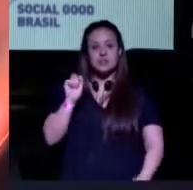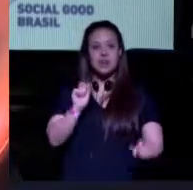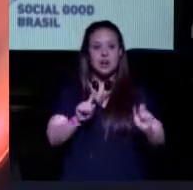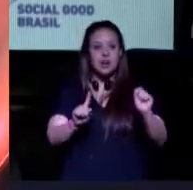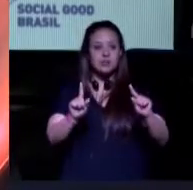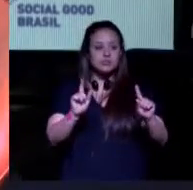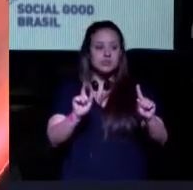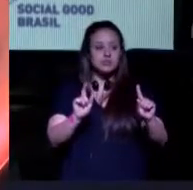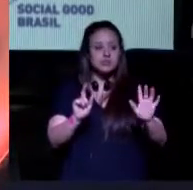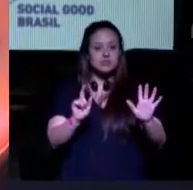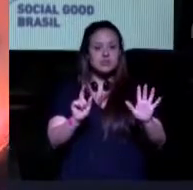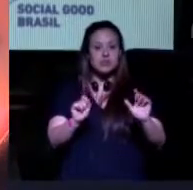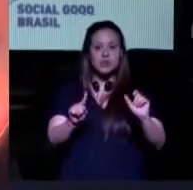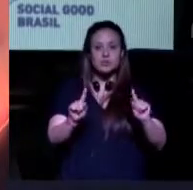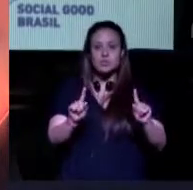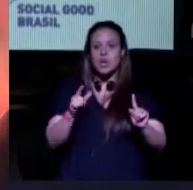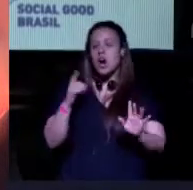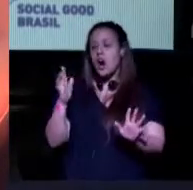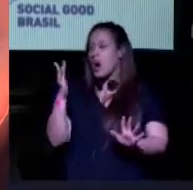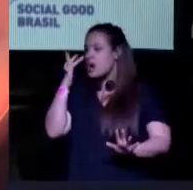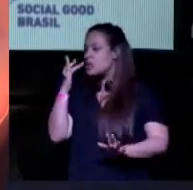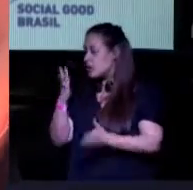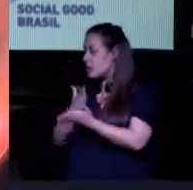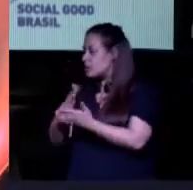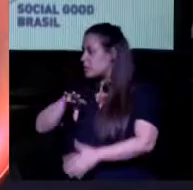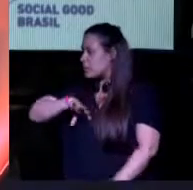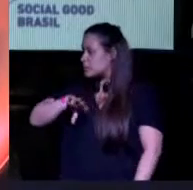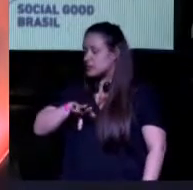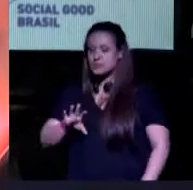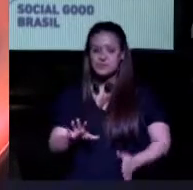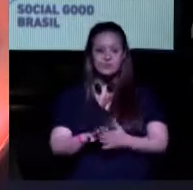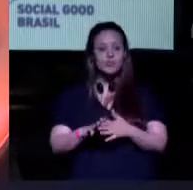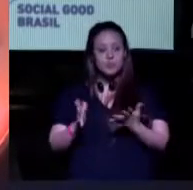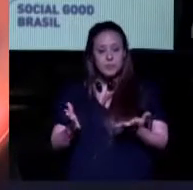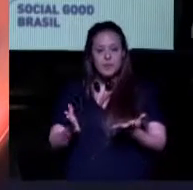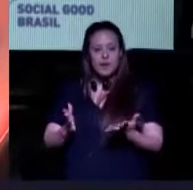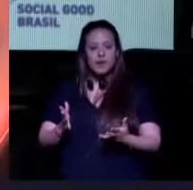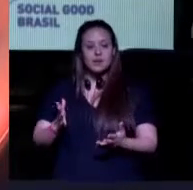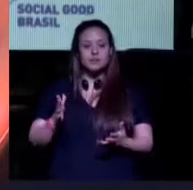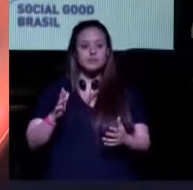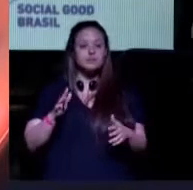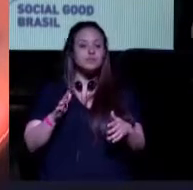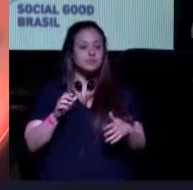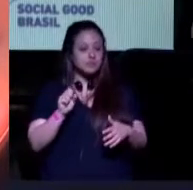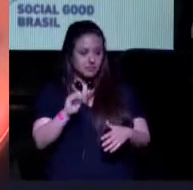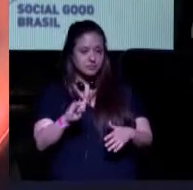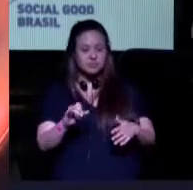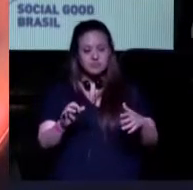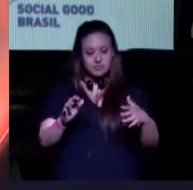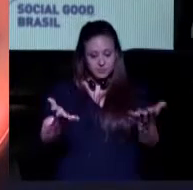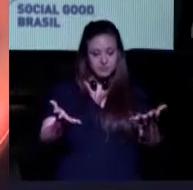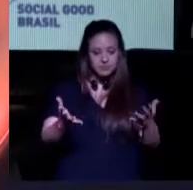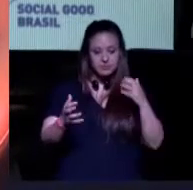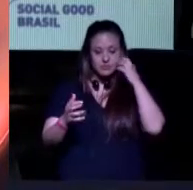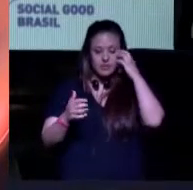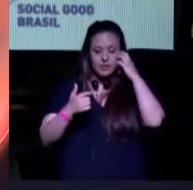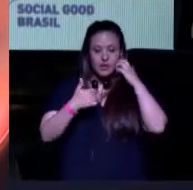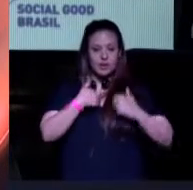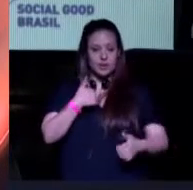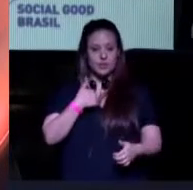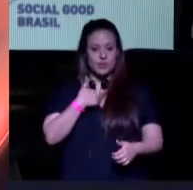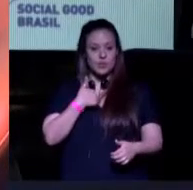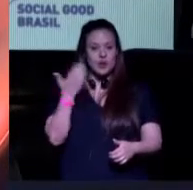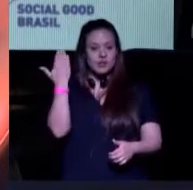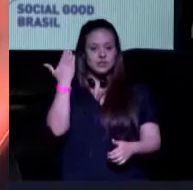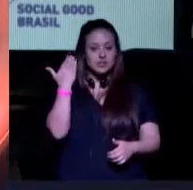o vôo saindo em português ah sim então eu estava um era um